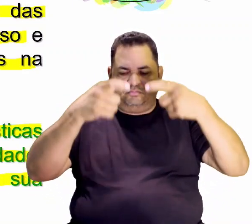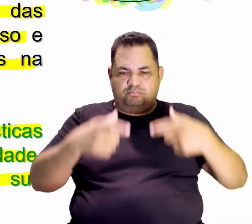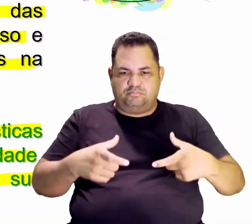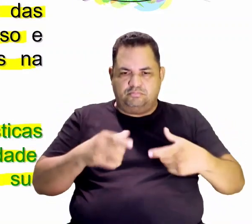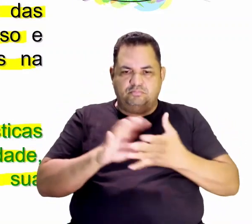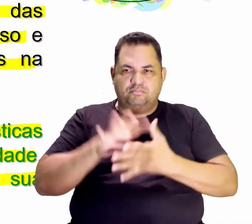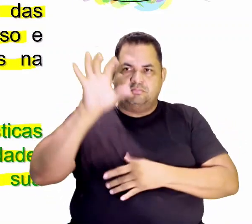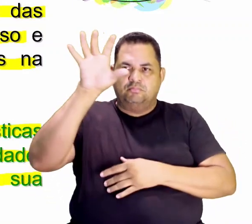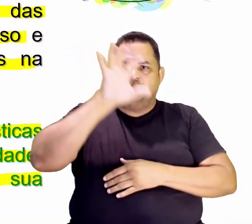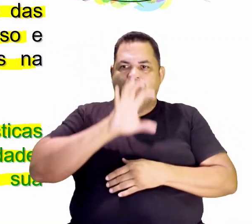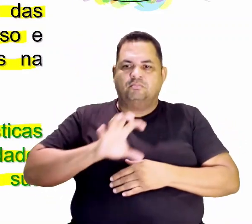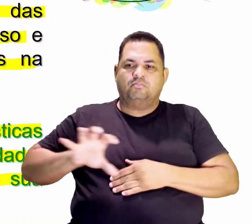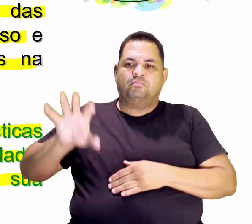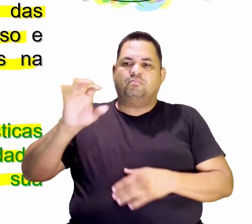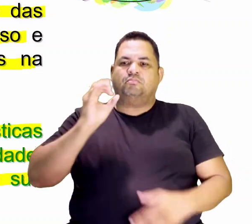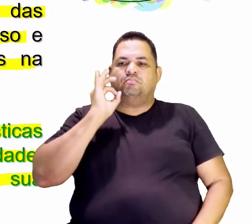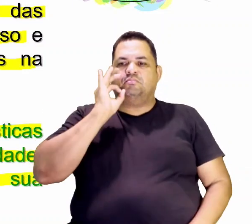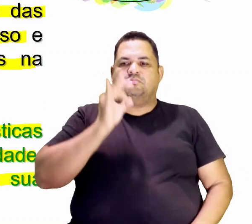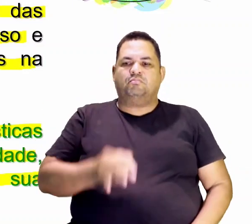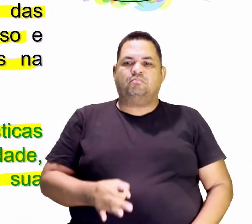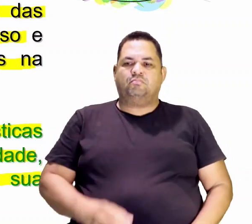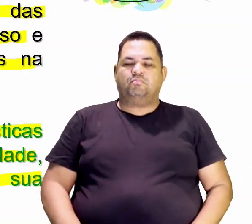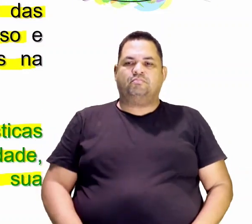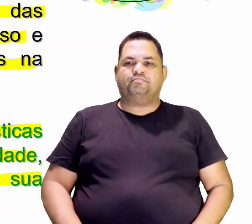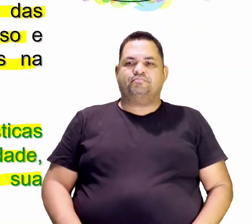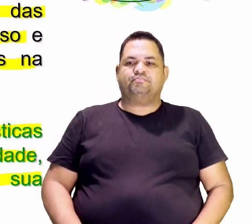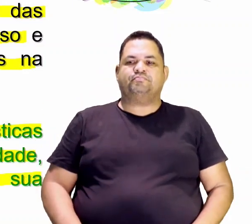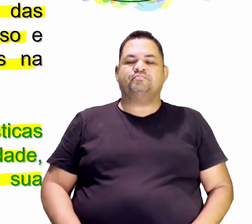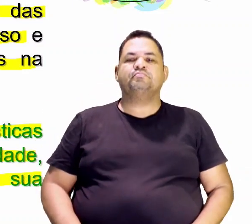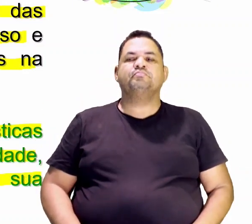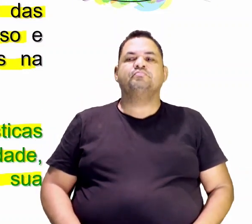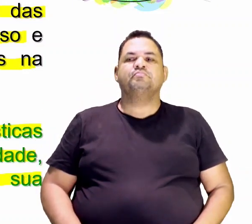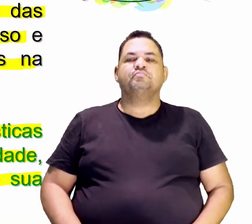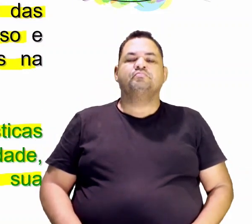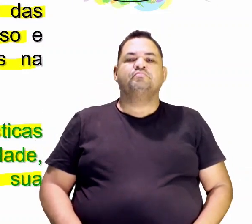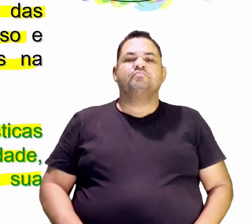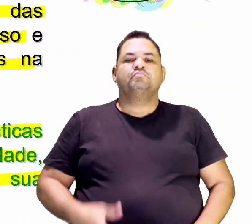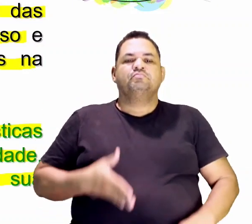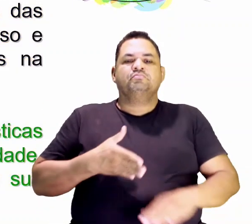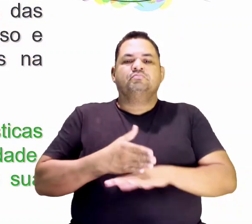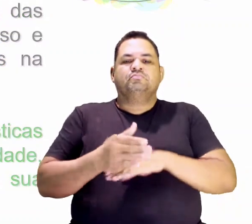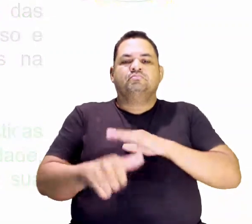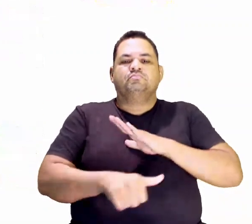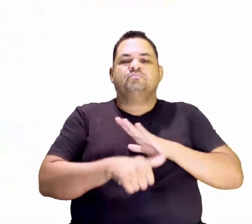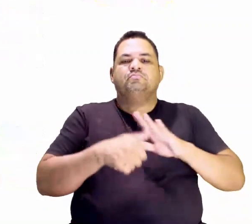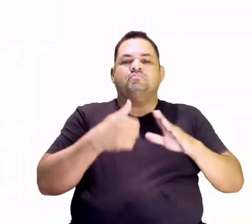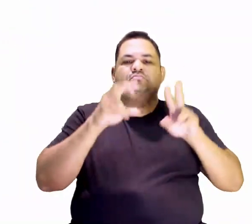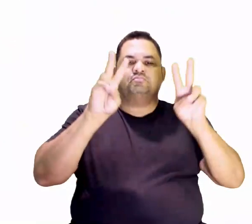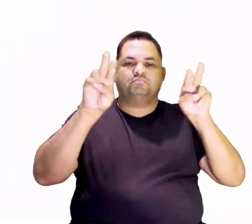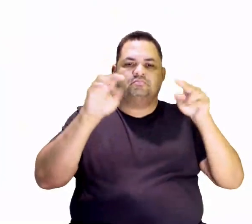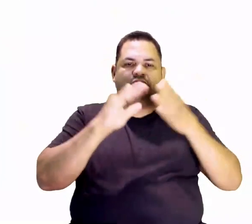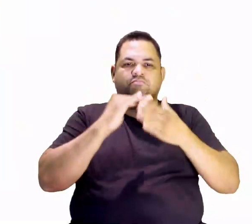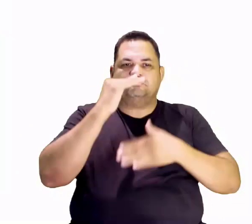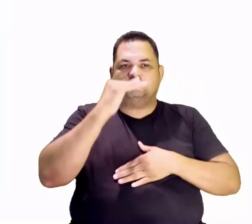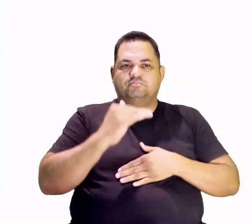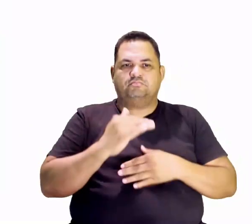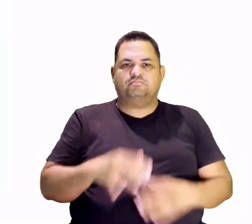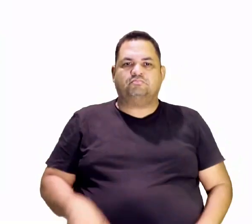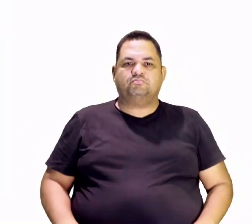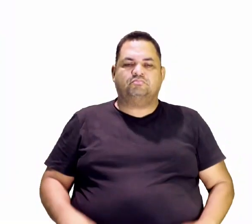ou regional, certo? Muito bem. E aí entramos no nosso primeiro subtema, que é o quê?